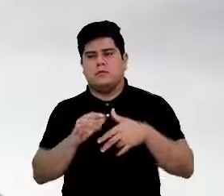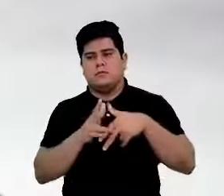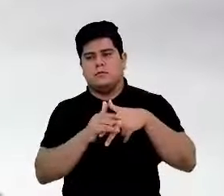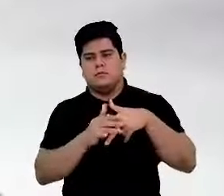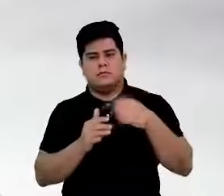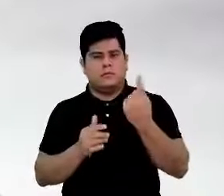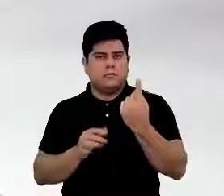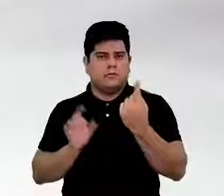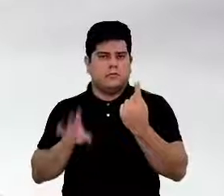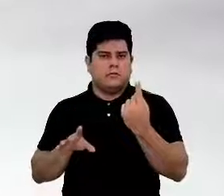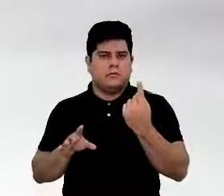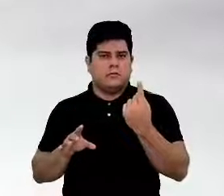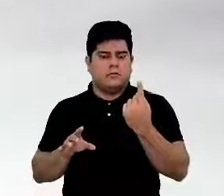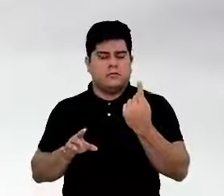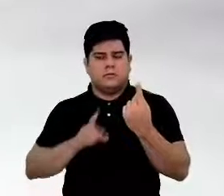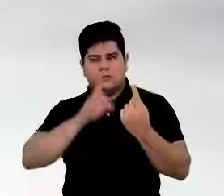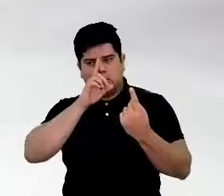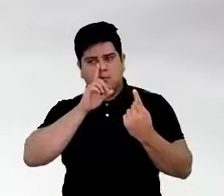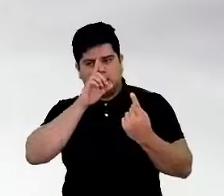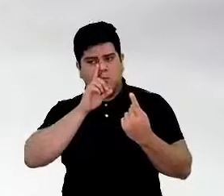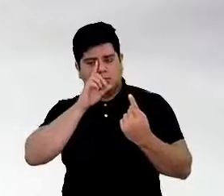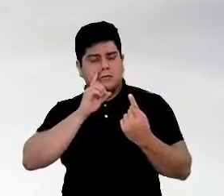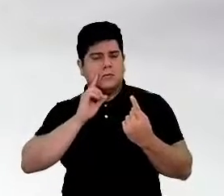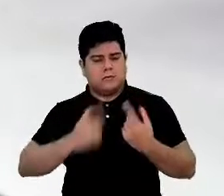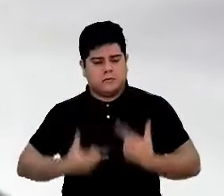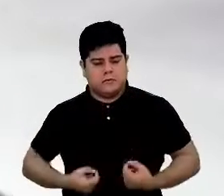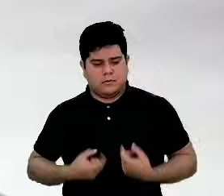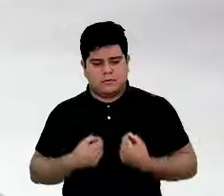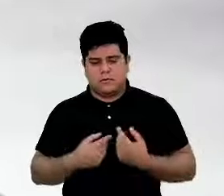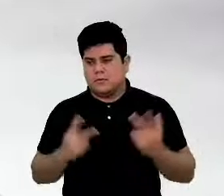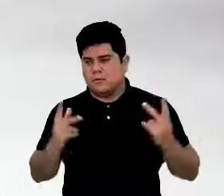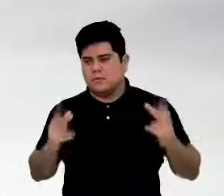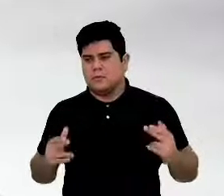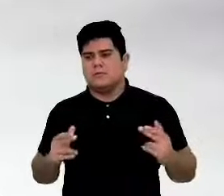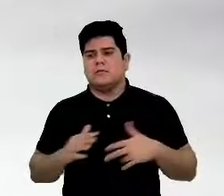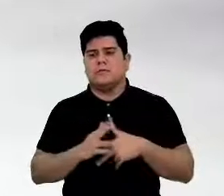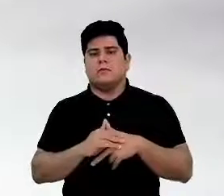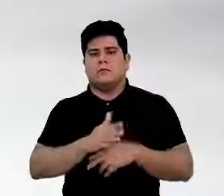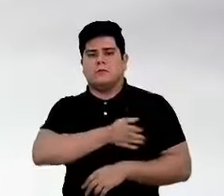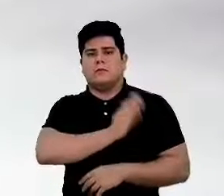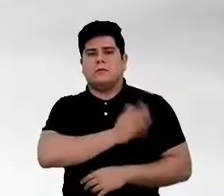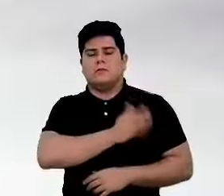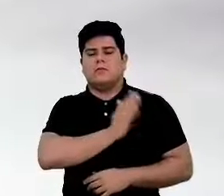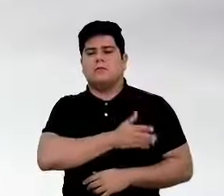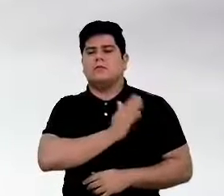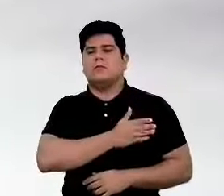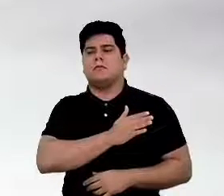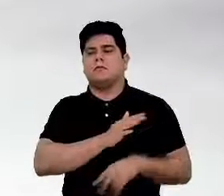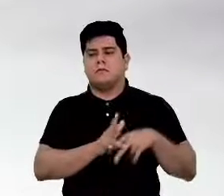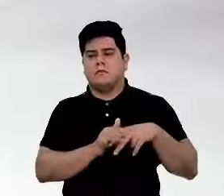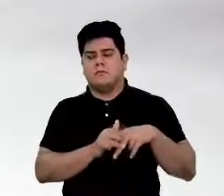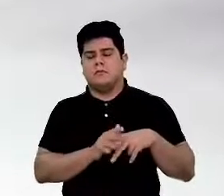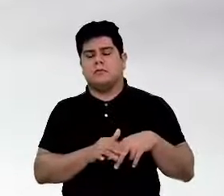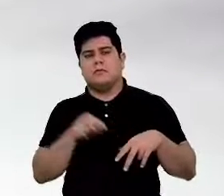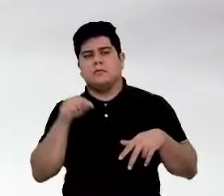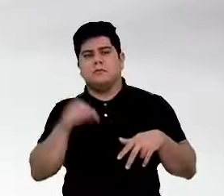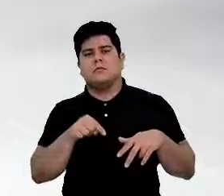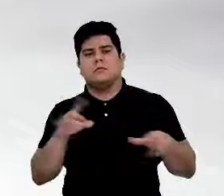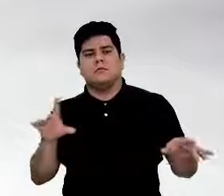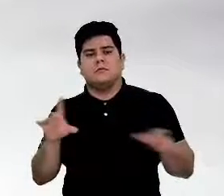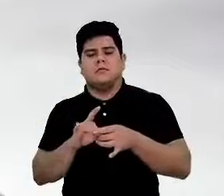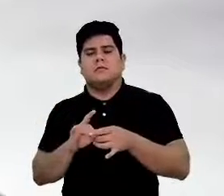Então, os fatores de risco que levaram ao câncer são os mesmos que levaram à doença cardiovascular, mas o paciente é único. E essa integração